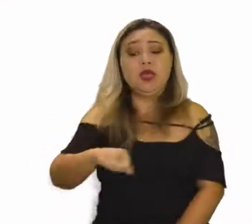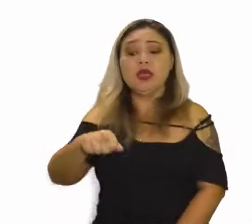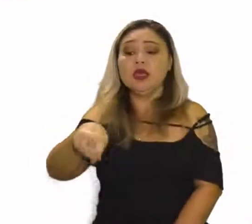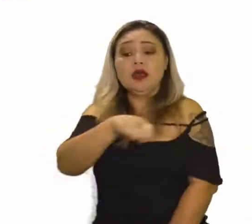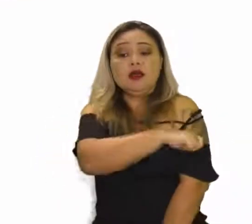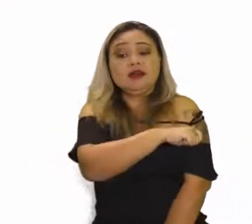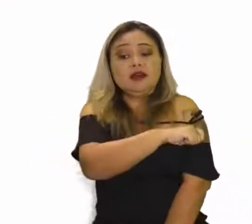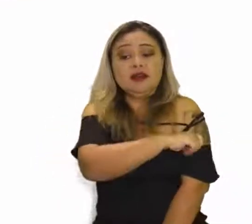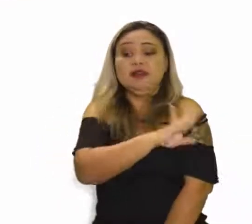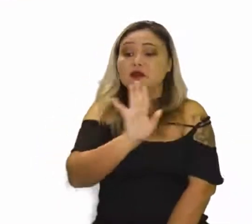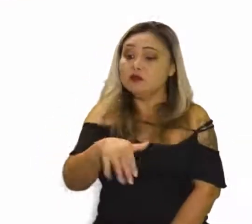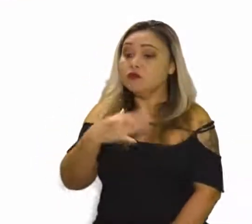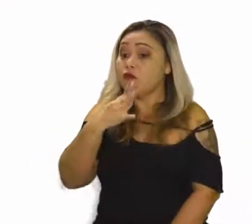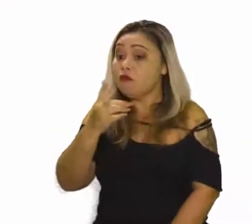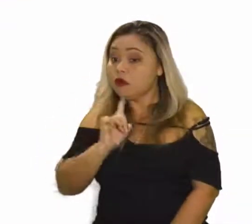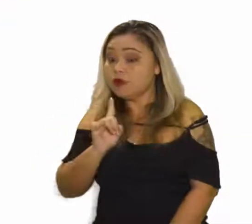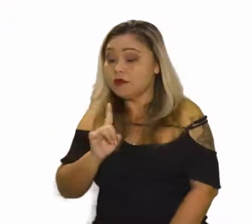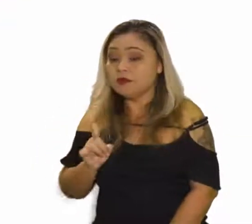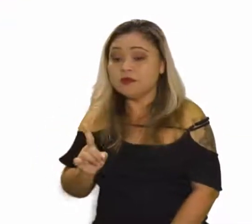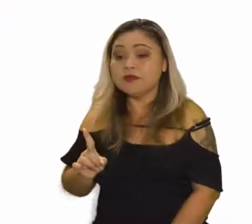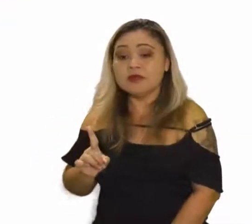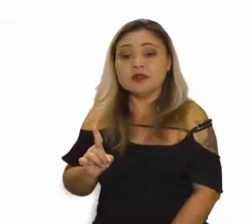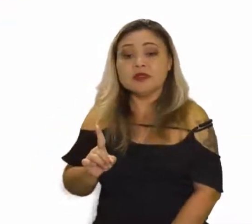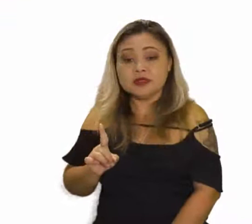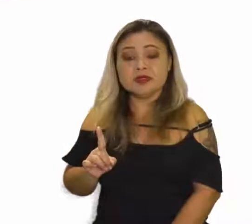tem que ir devagarinho.